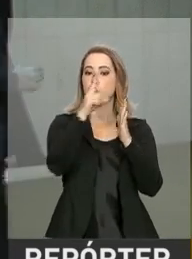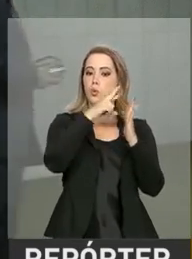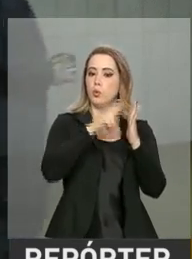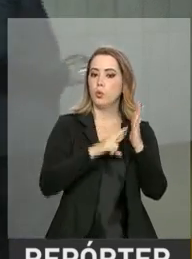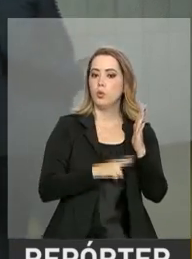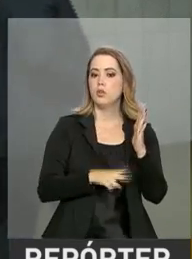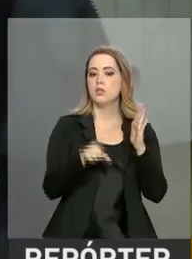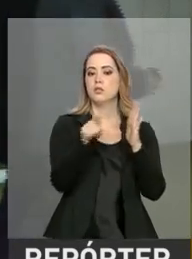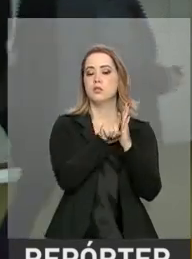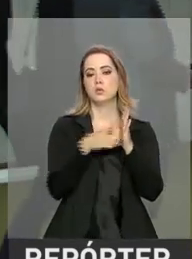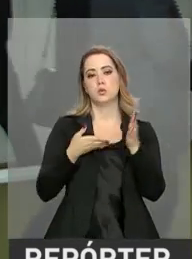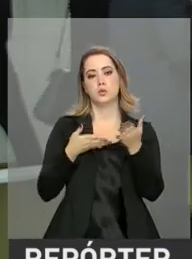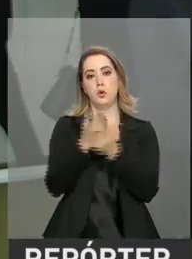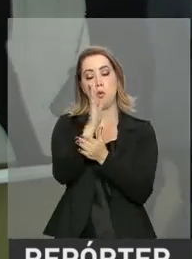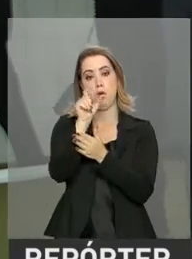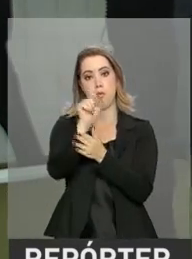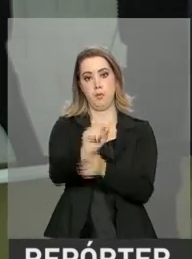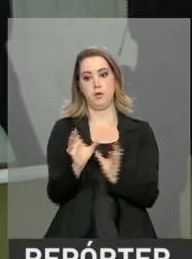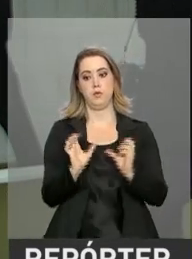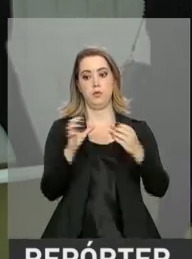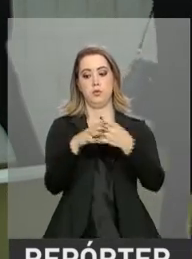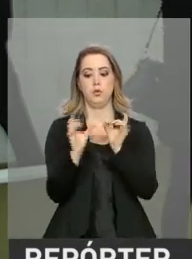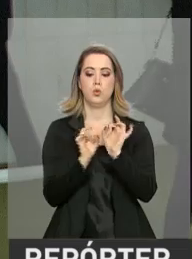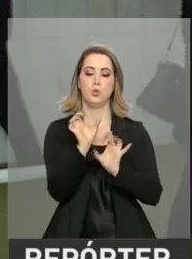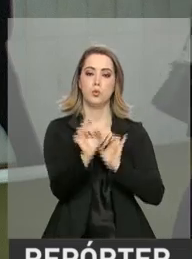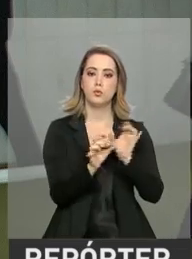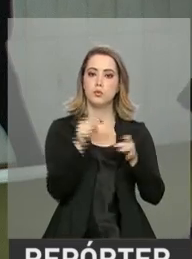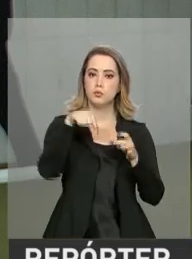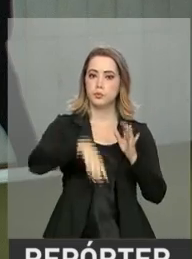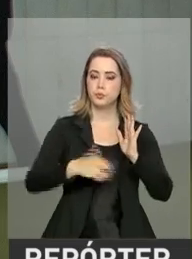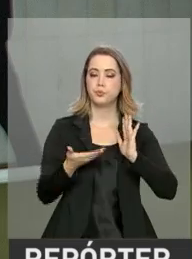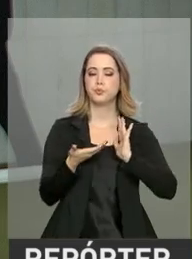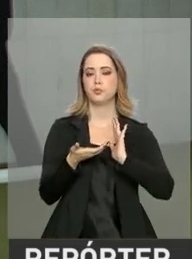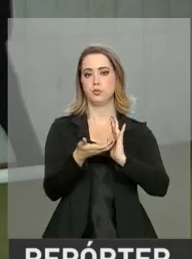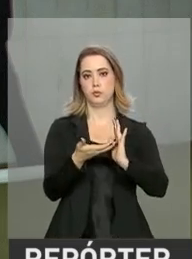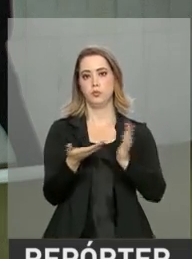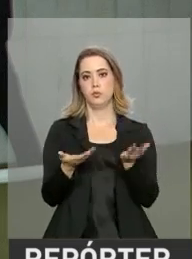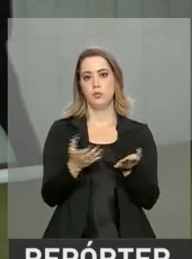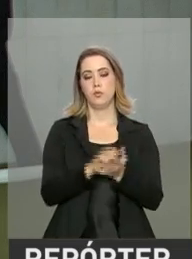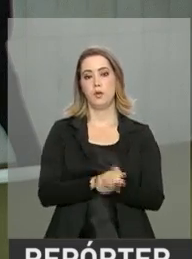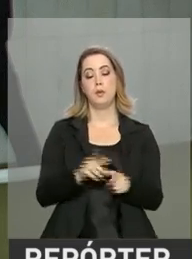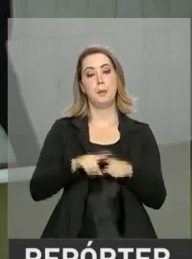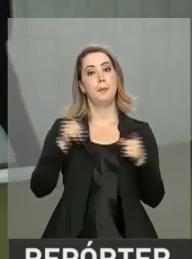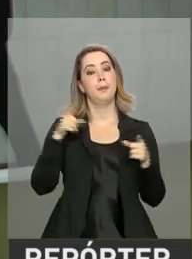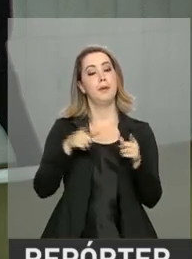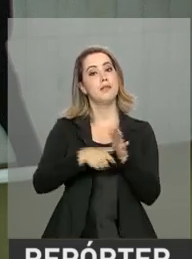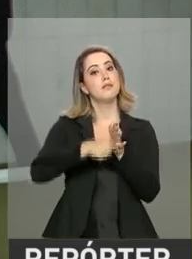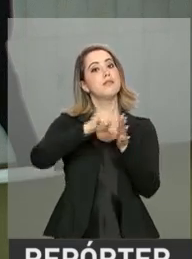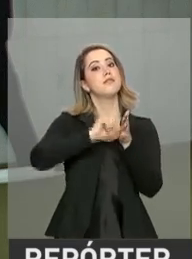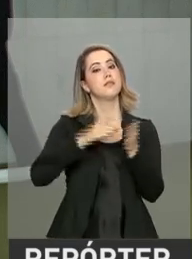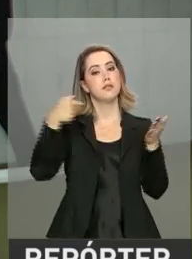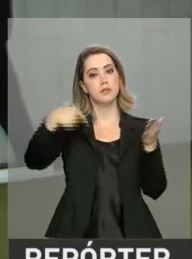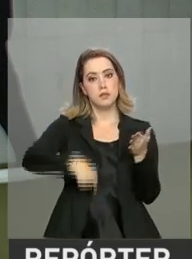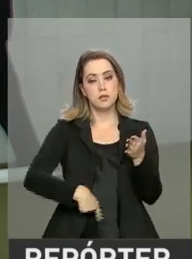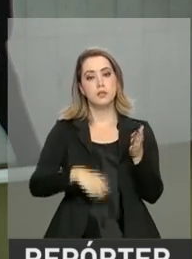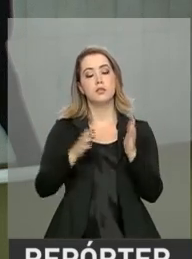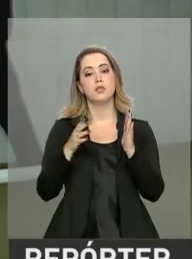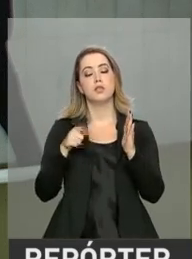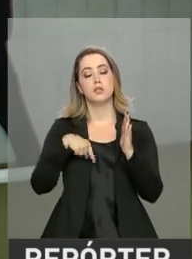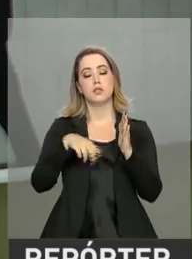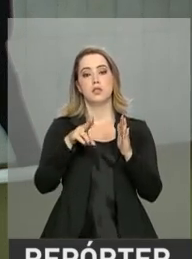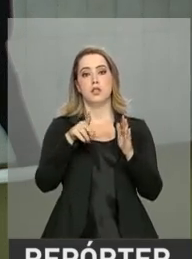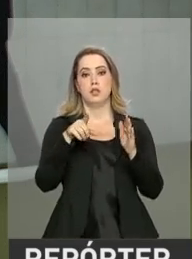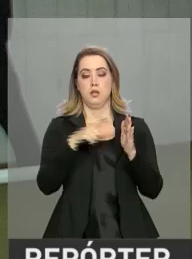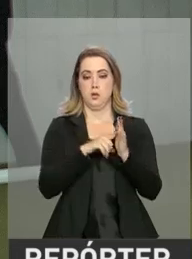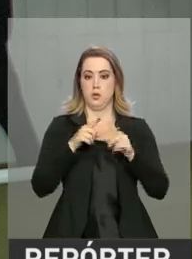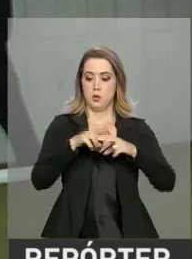última quinta-feira foi aprovado em comissão especial aqui na Câmara dos Deputados. Mais cedo, também aqui no plenário Ulisses Guimarães,